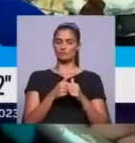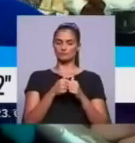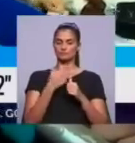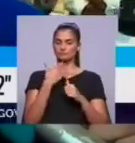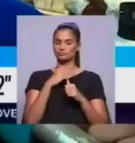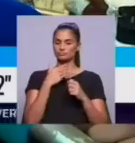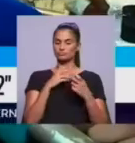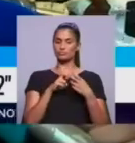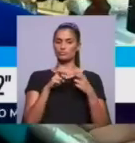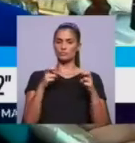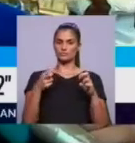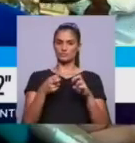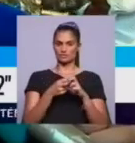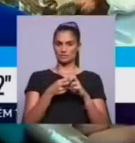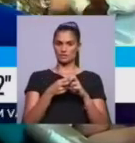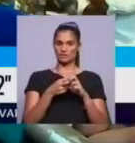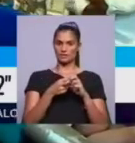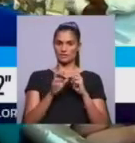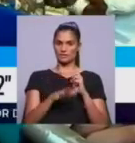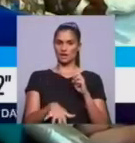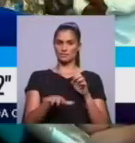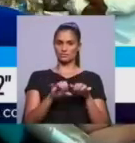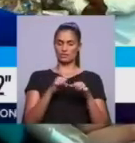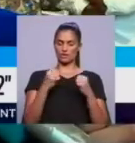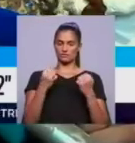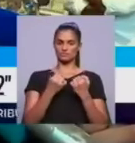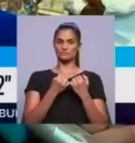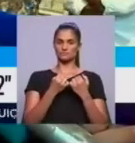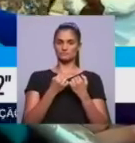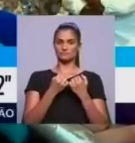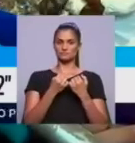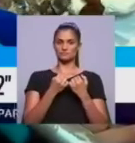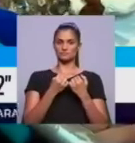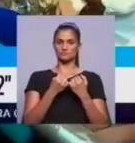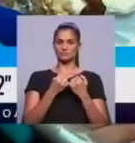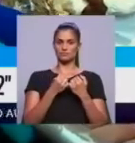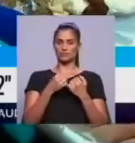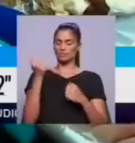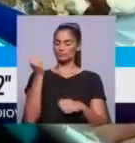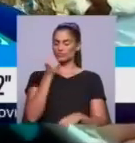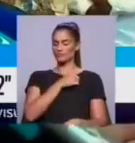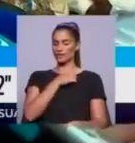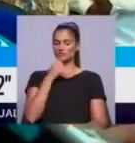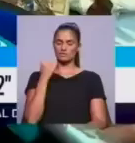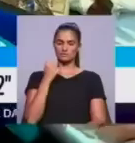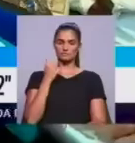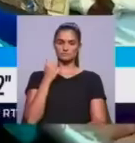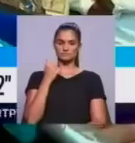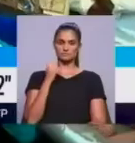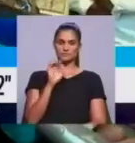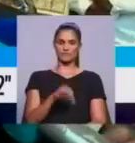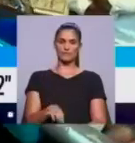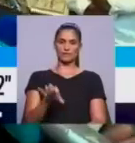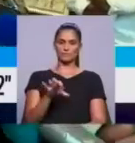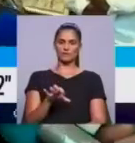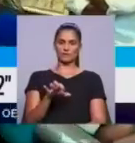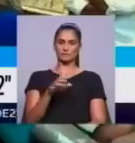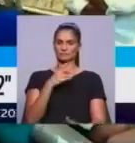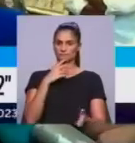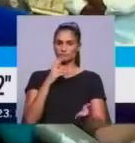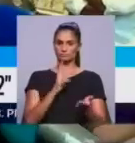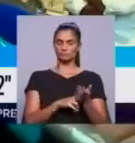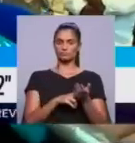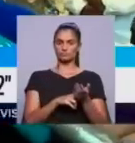problemas de setores sociais que estão a sofrer de forma mais intensa